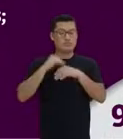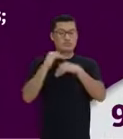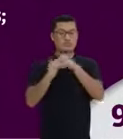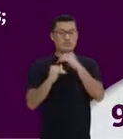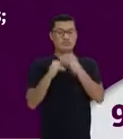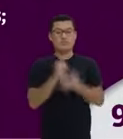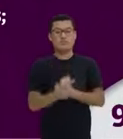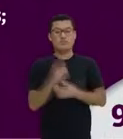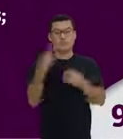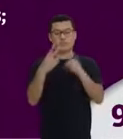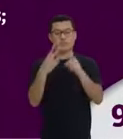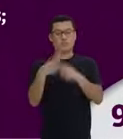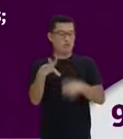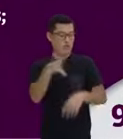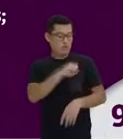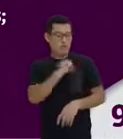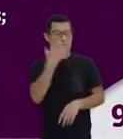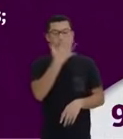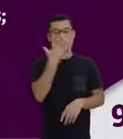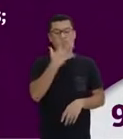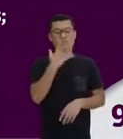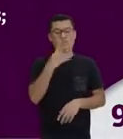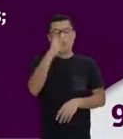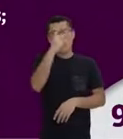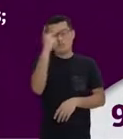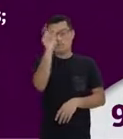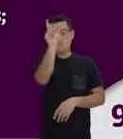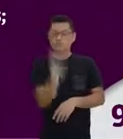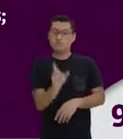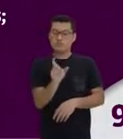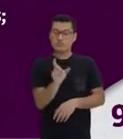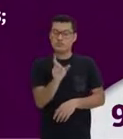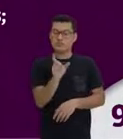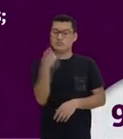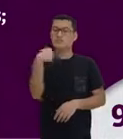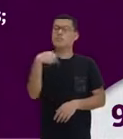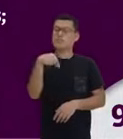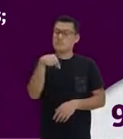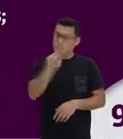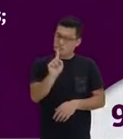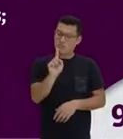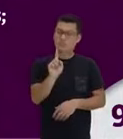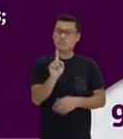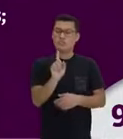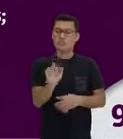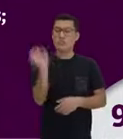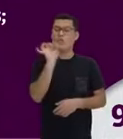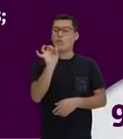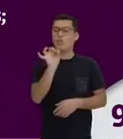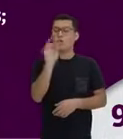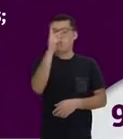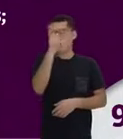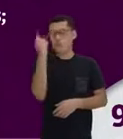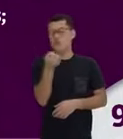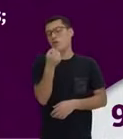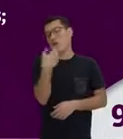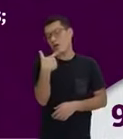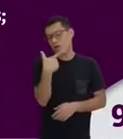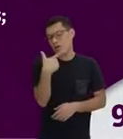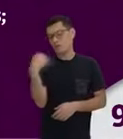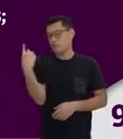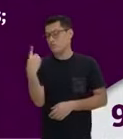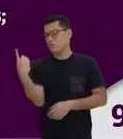produzidas e o gosto musical pessoal é e levar em conta aquilo que a pessoa acha